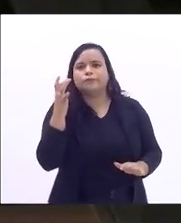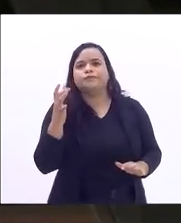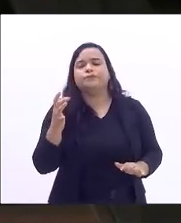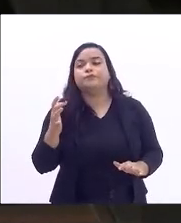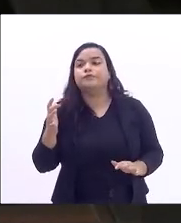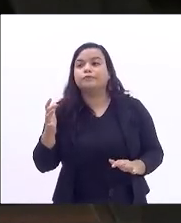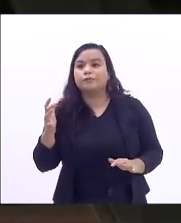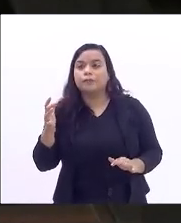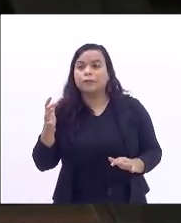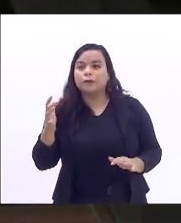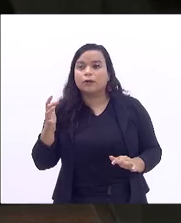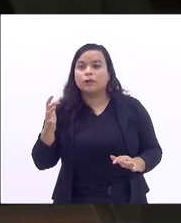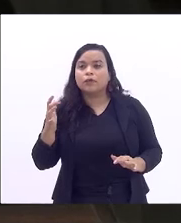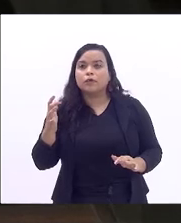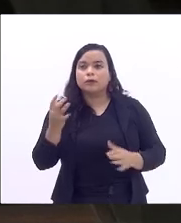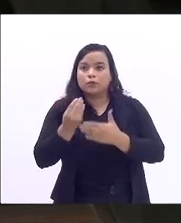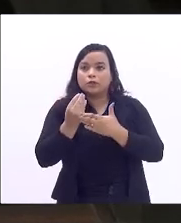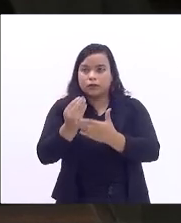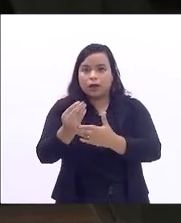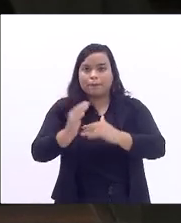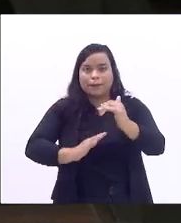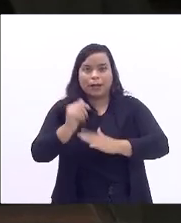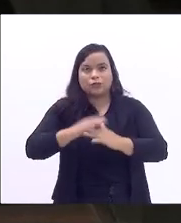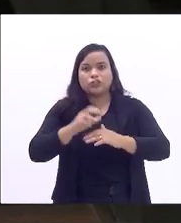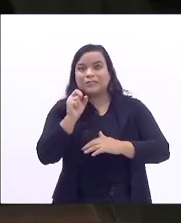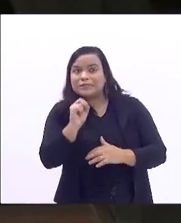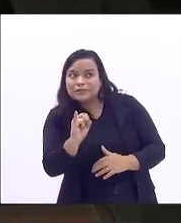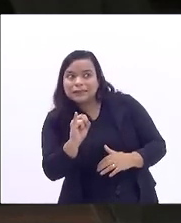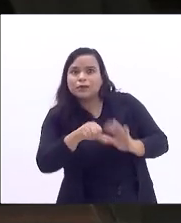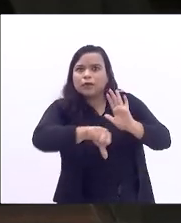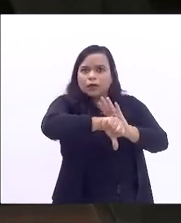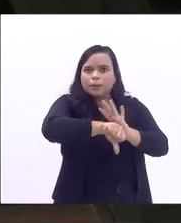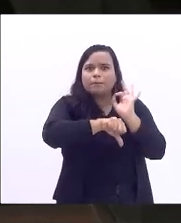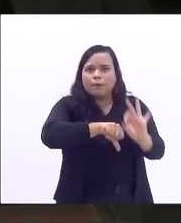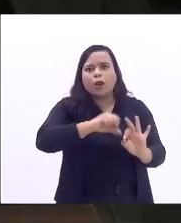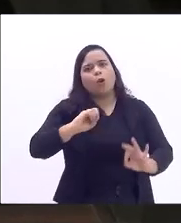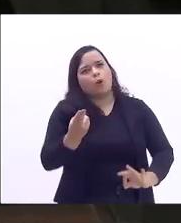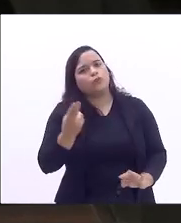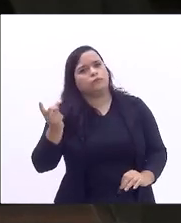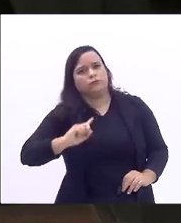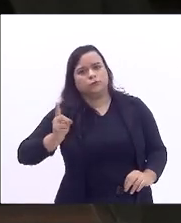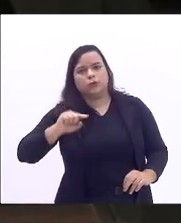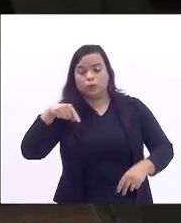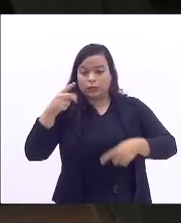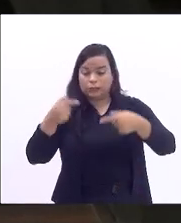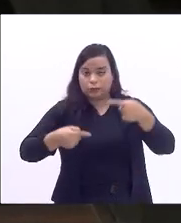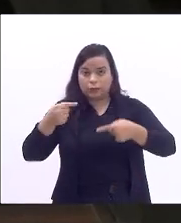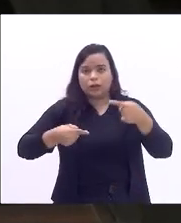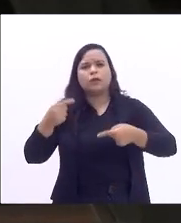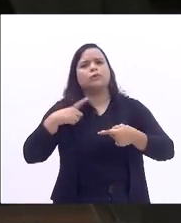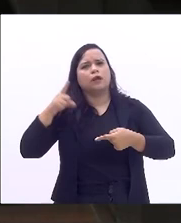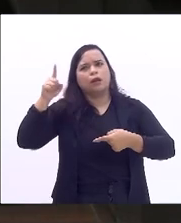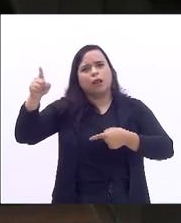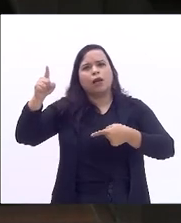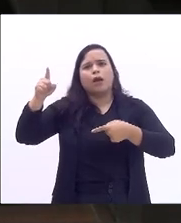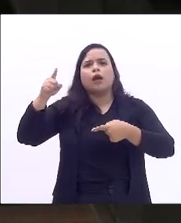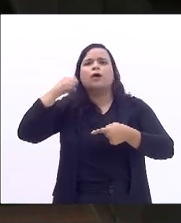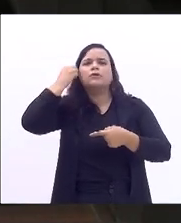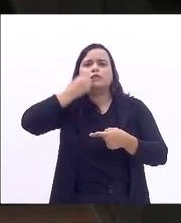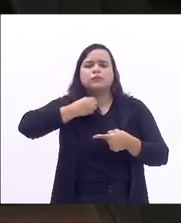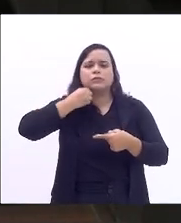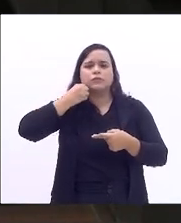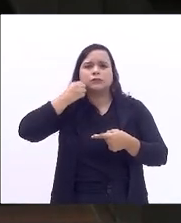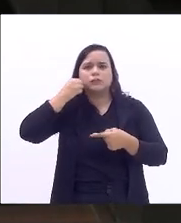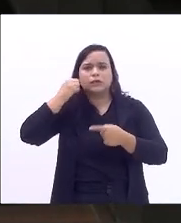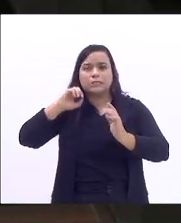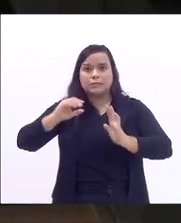possa ser imputada a prática de um delito é esse tema vem sendo debatido no senado federal no Senado Federal